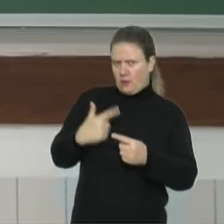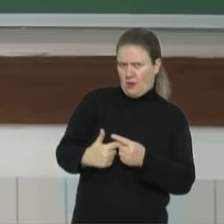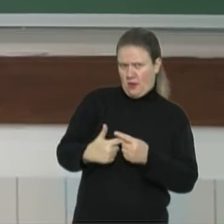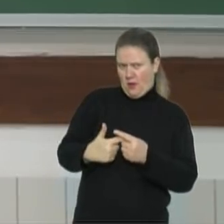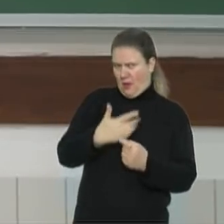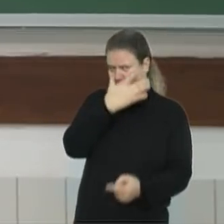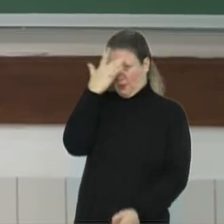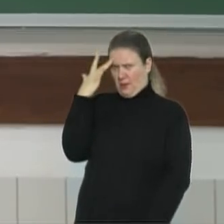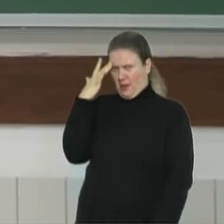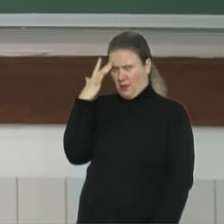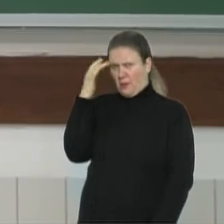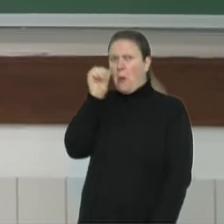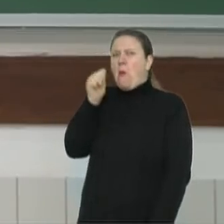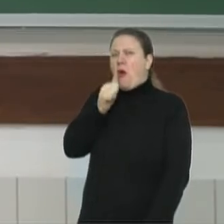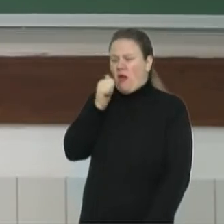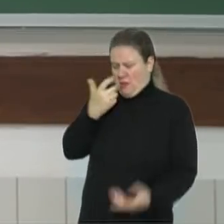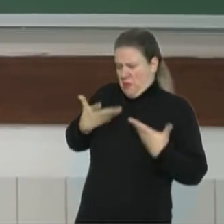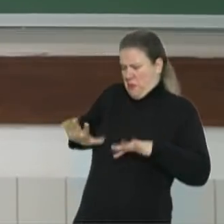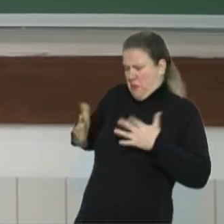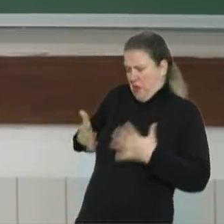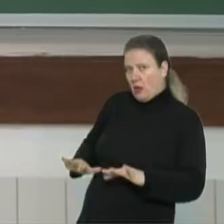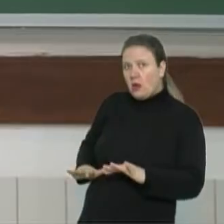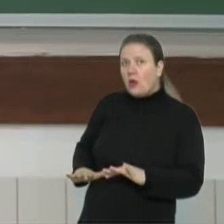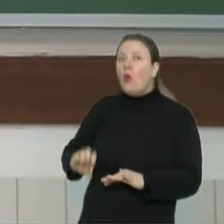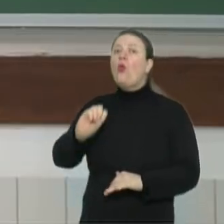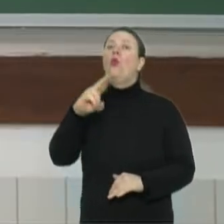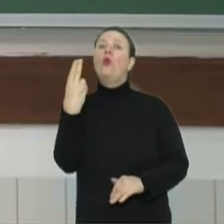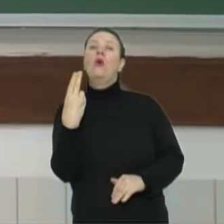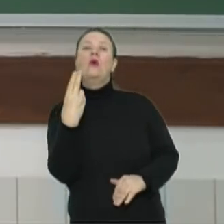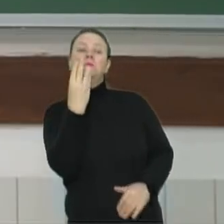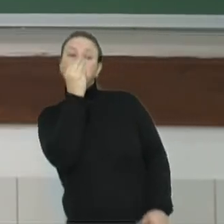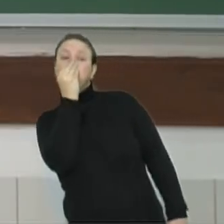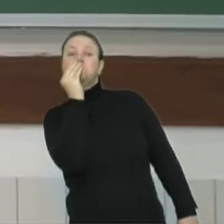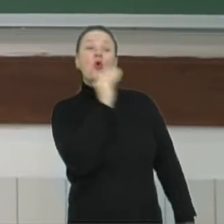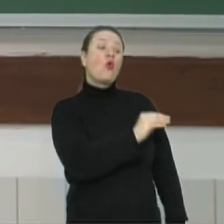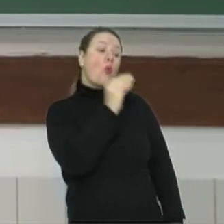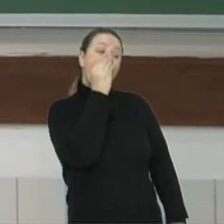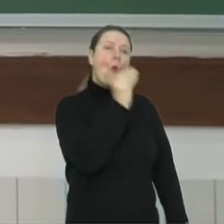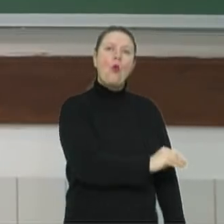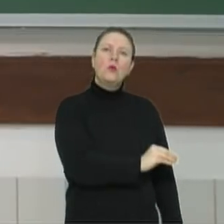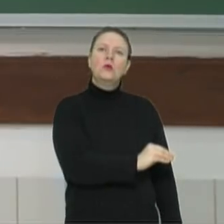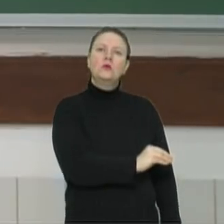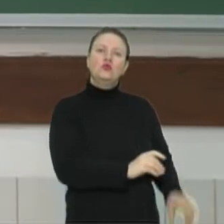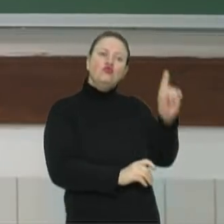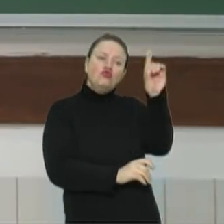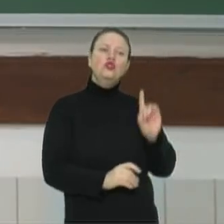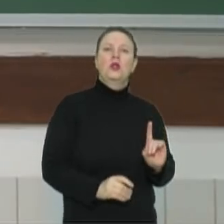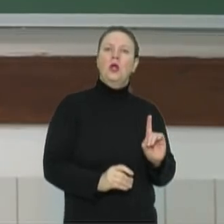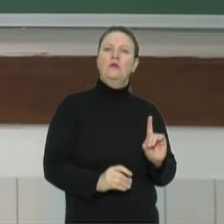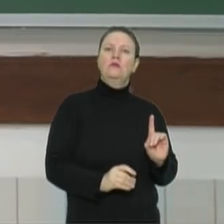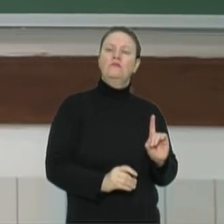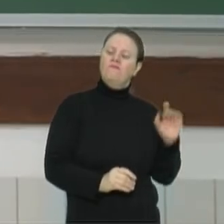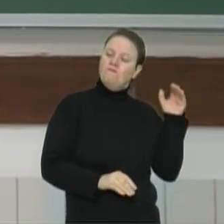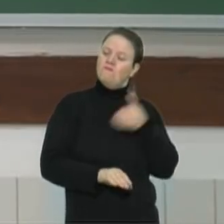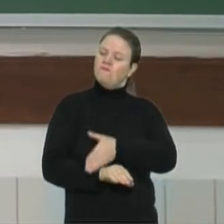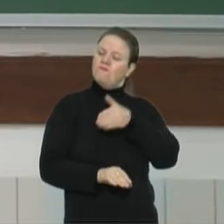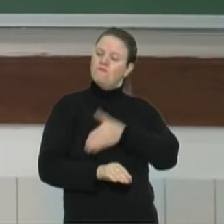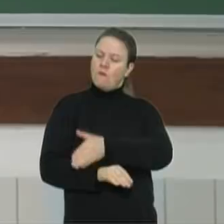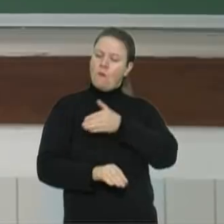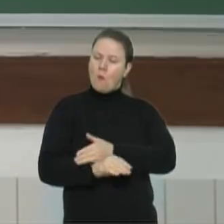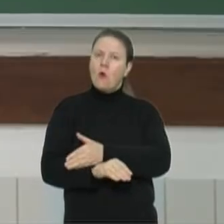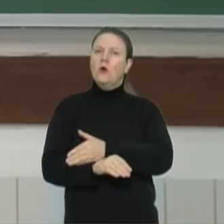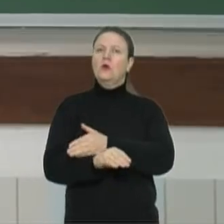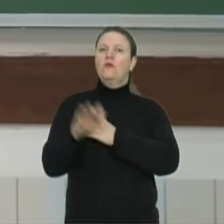queriam saber de filosofia por todo esse tempo? Ou porque foi negado a elas o direito de participar da filosofia? Simone de Beauvoir